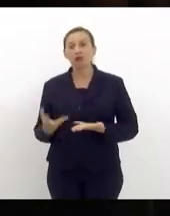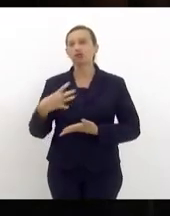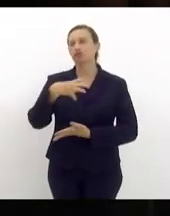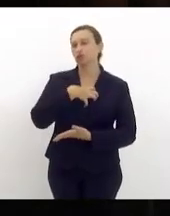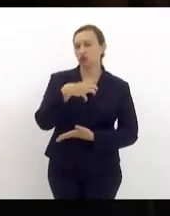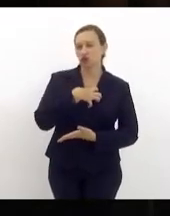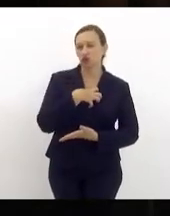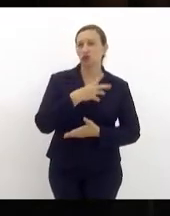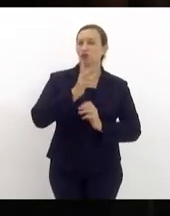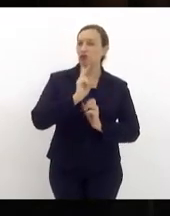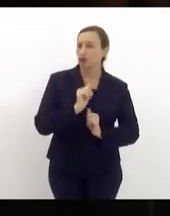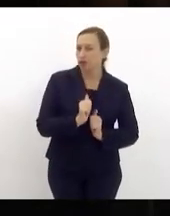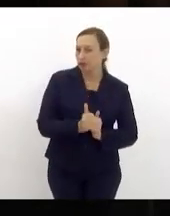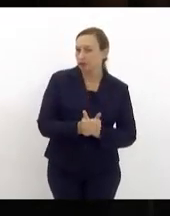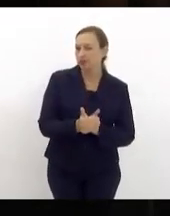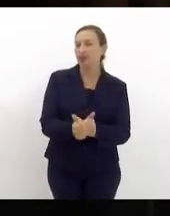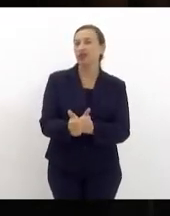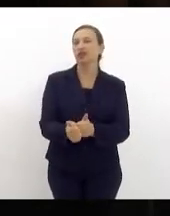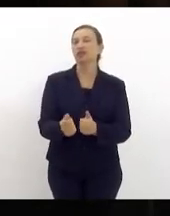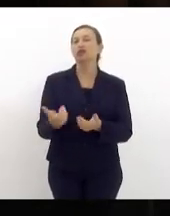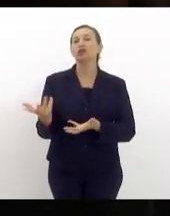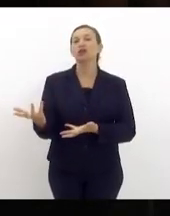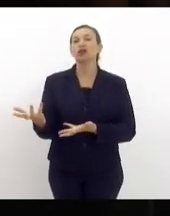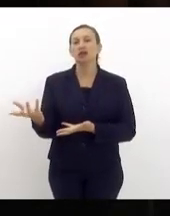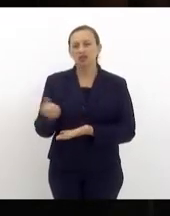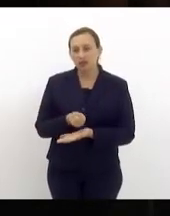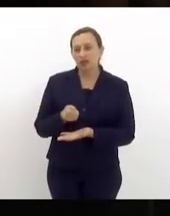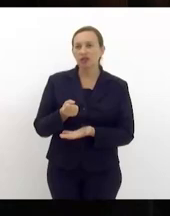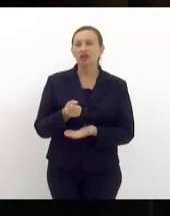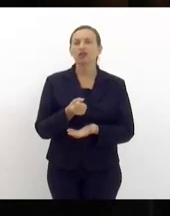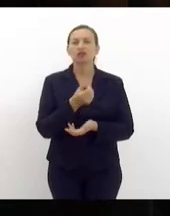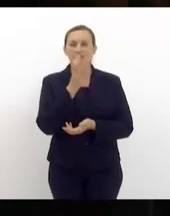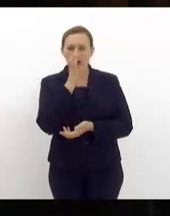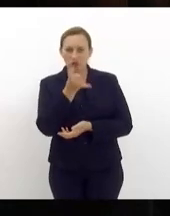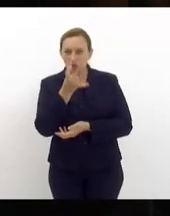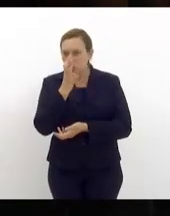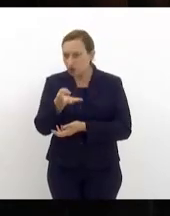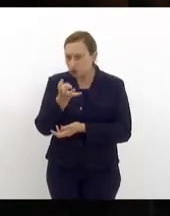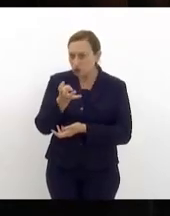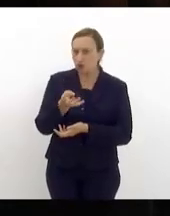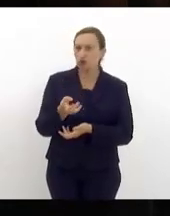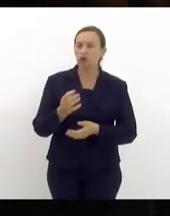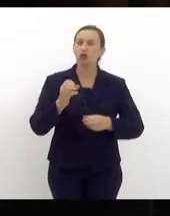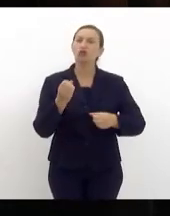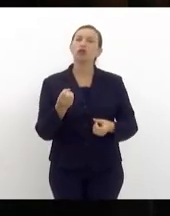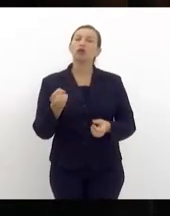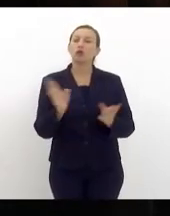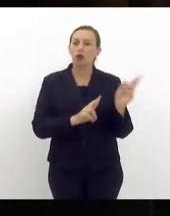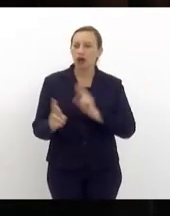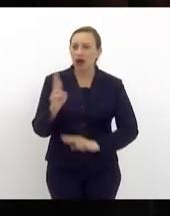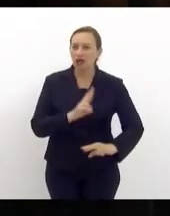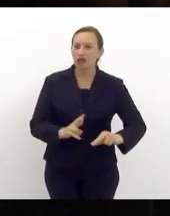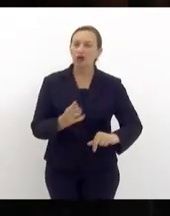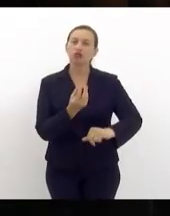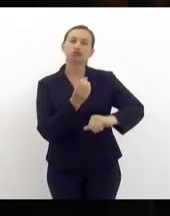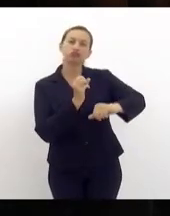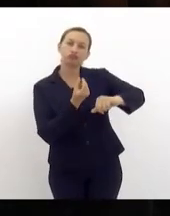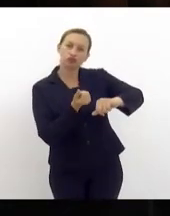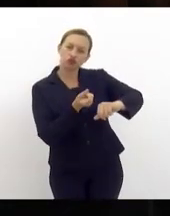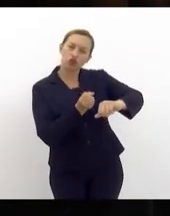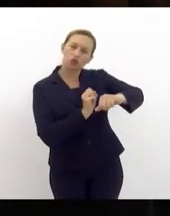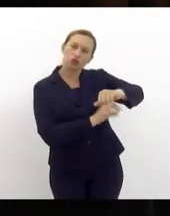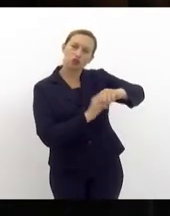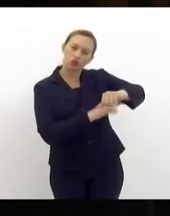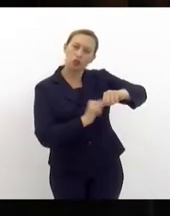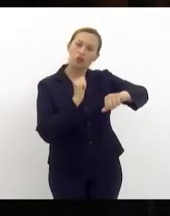vai seguir recebendo as informações, as denúncias com relação ao Super RJ, mas a gente